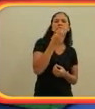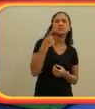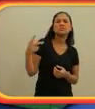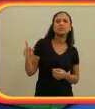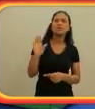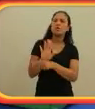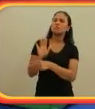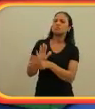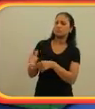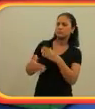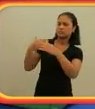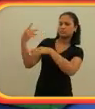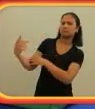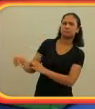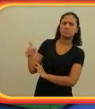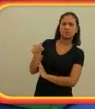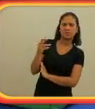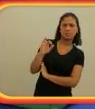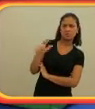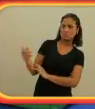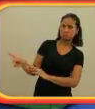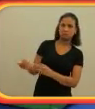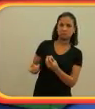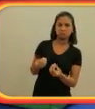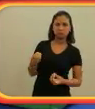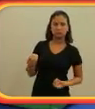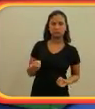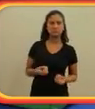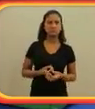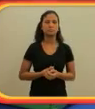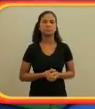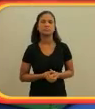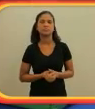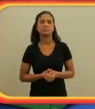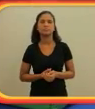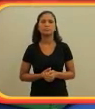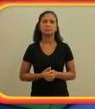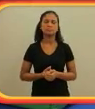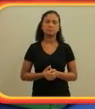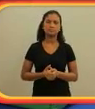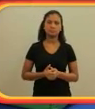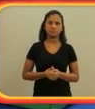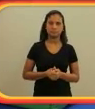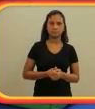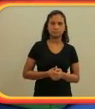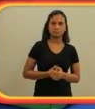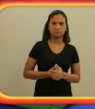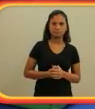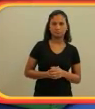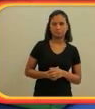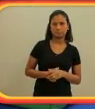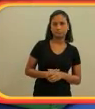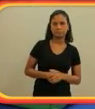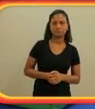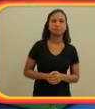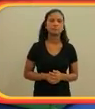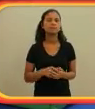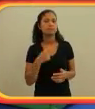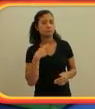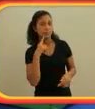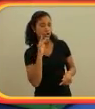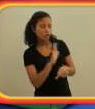a música terapia está ajudando no desenvolvimento do Gabriel? Ajuda